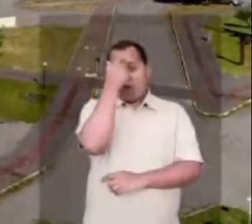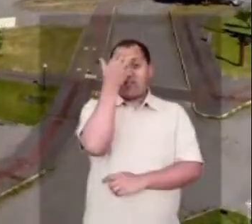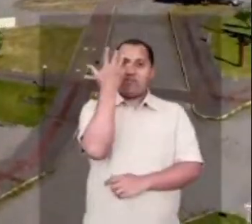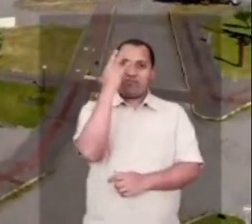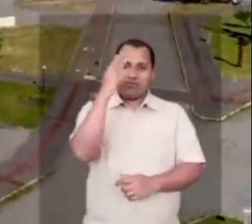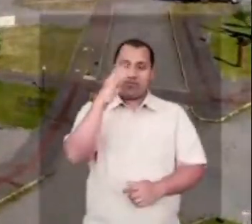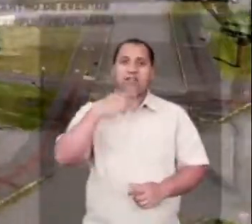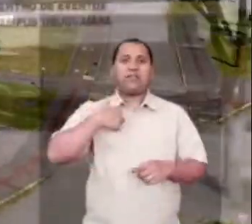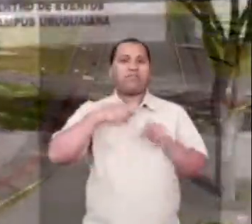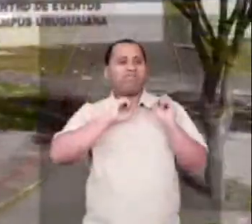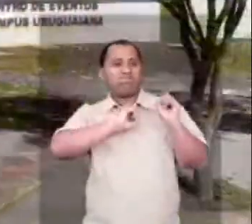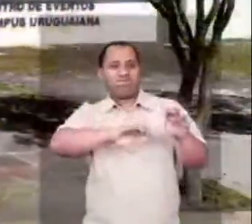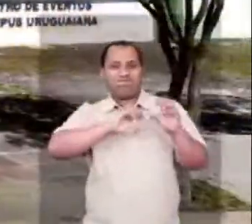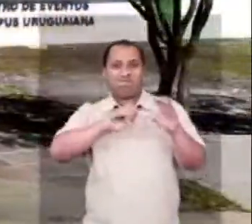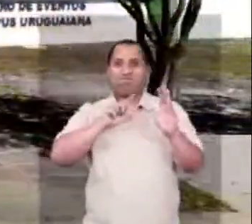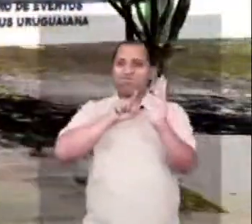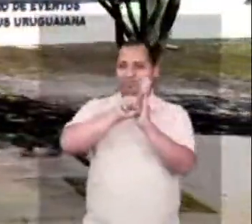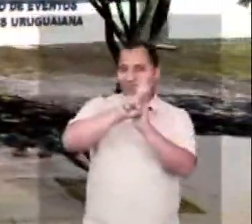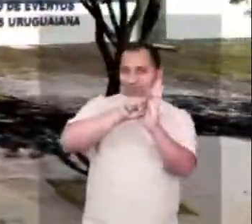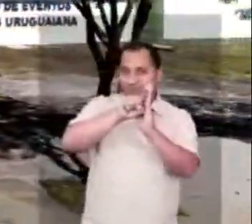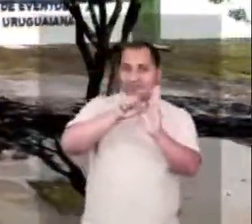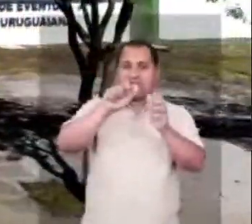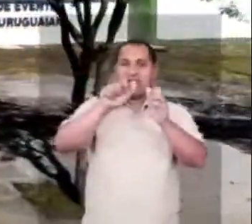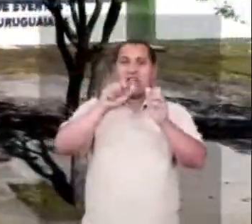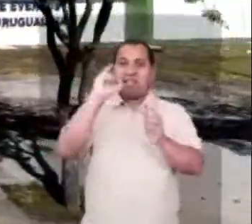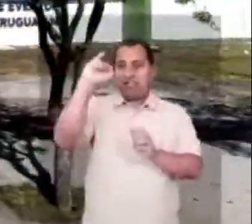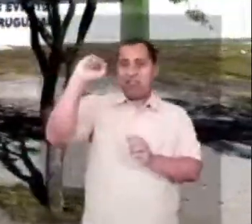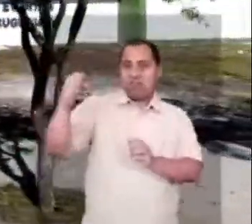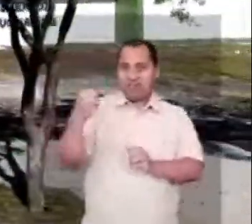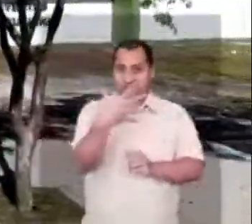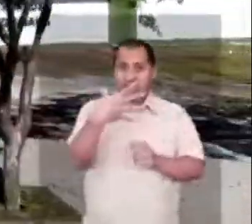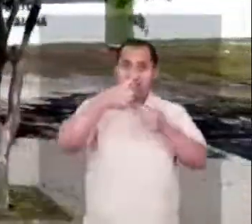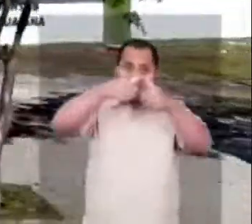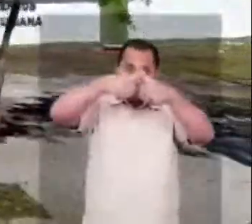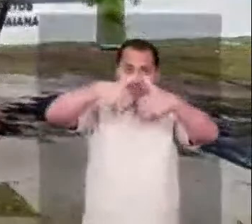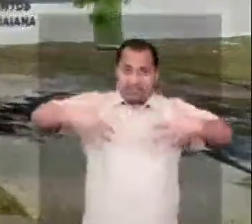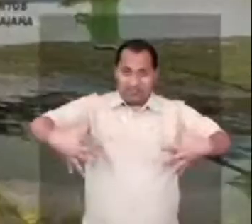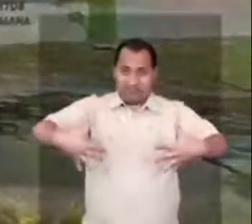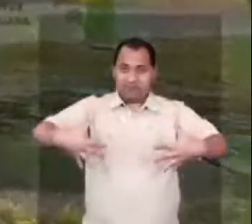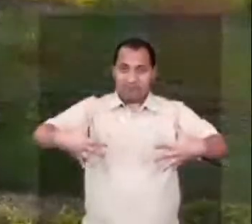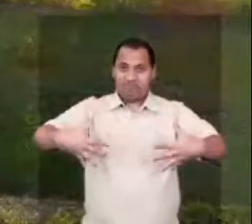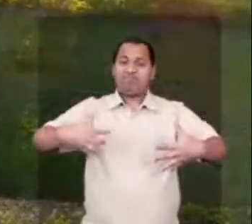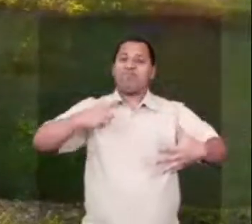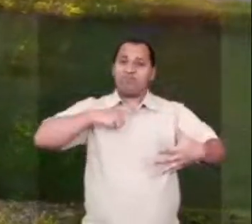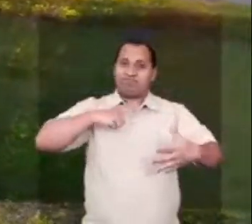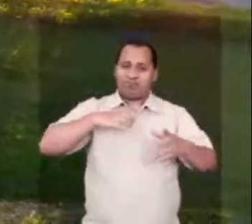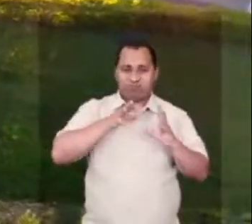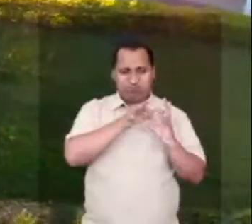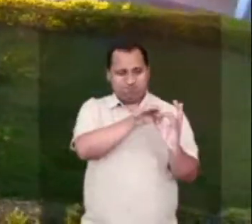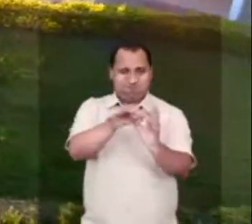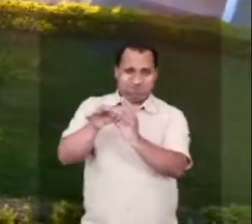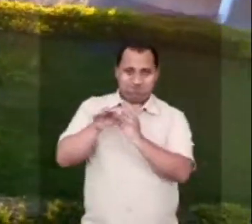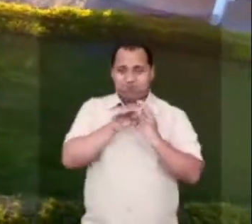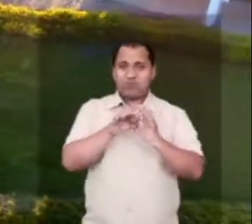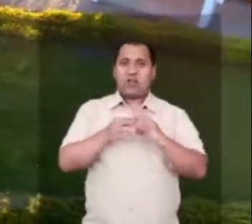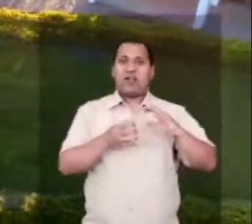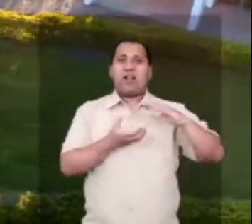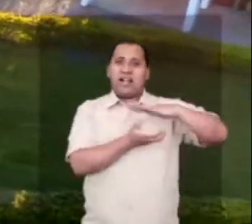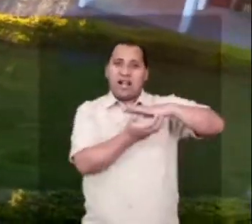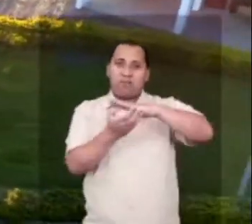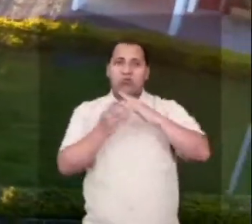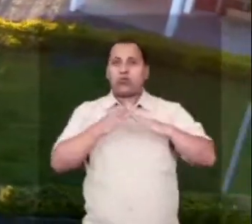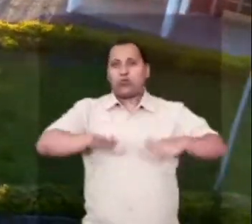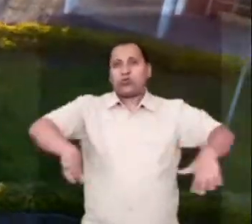Na Unipampa, o ensino, a pesquisa, a inovação e a extensão se integram em todos